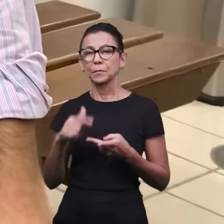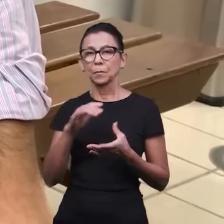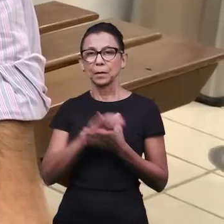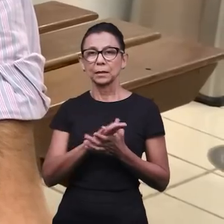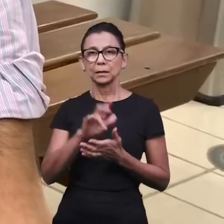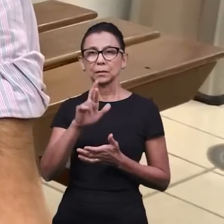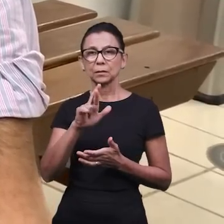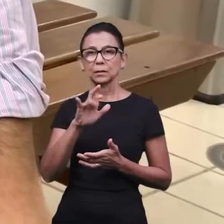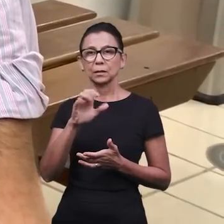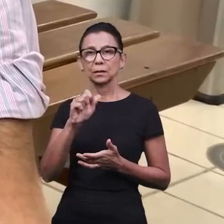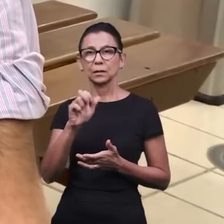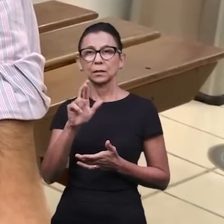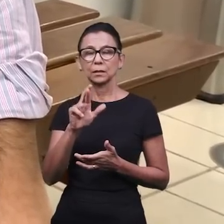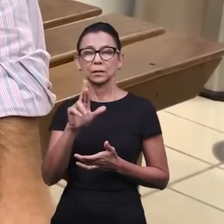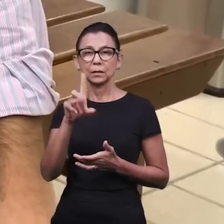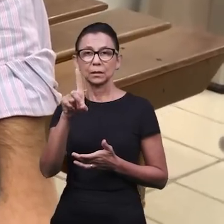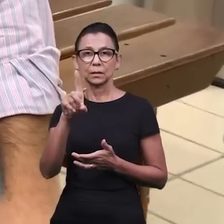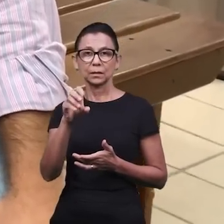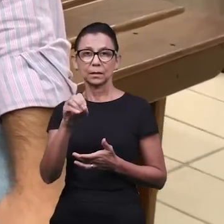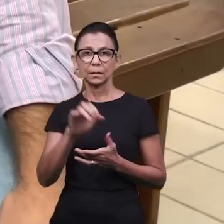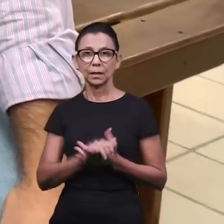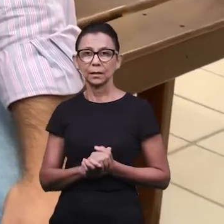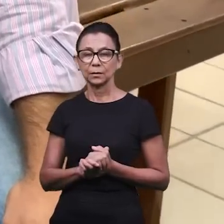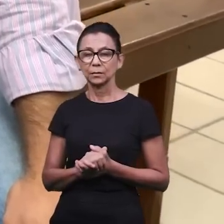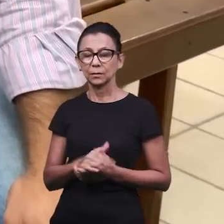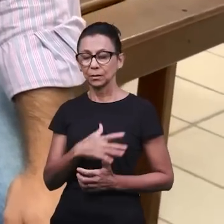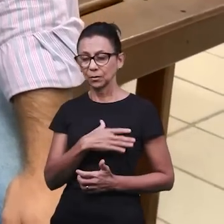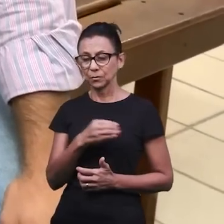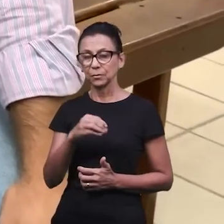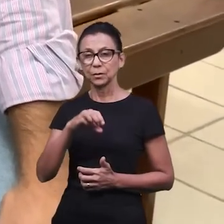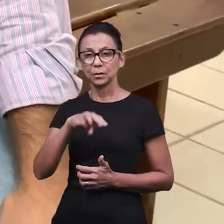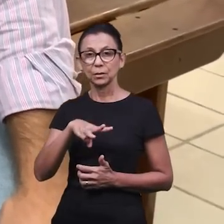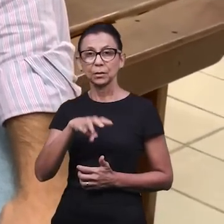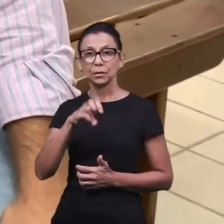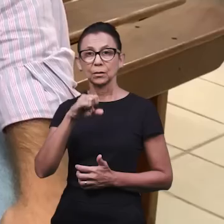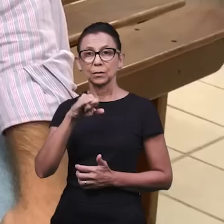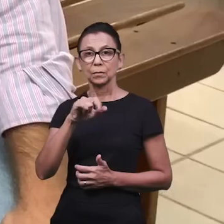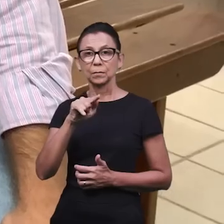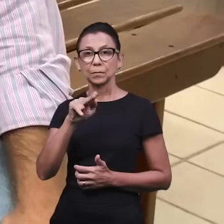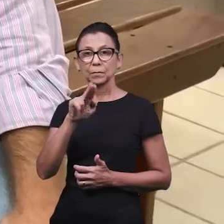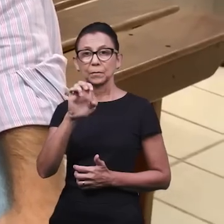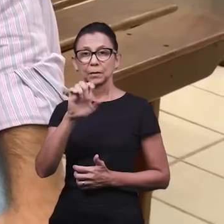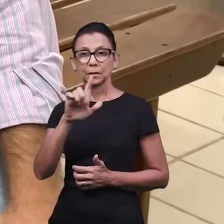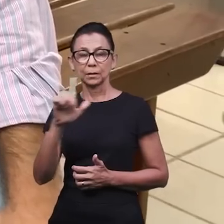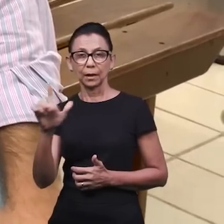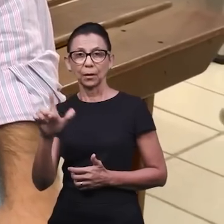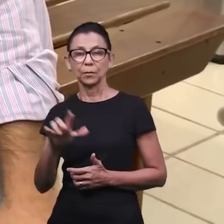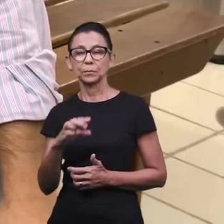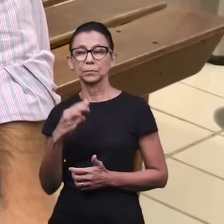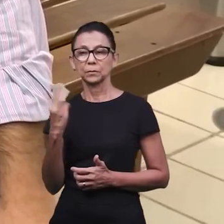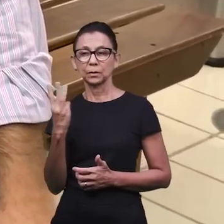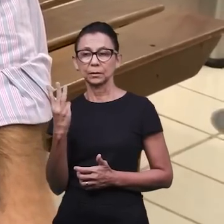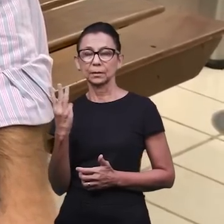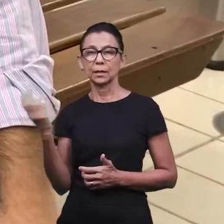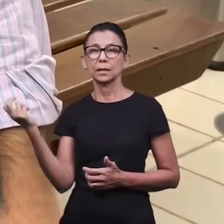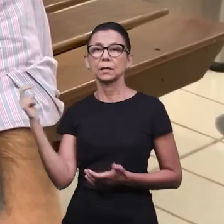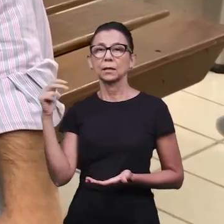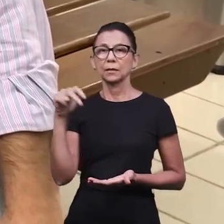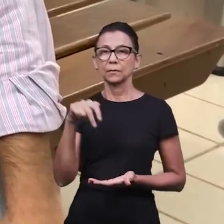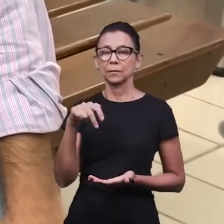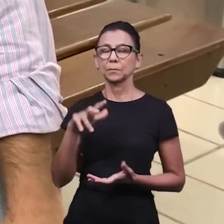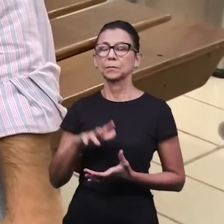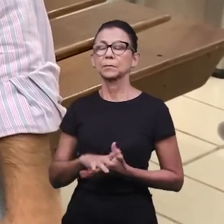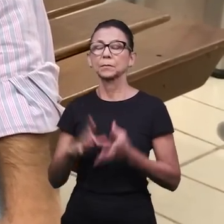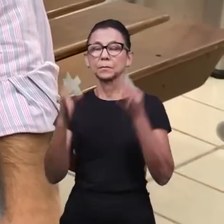Porto Alegre e esse aqui é o nosso milagre, o Miguel. A gente veio aqui para testemunhar de uma grande bênção que o Senhor nos